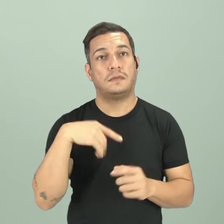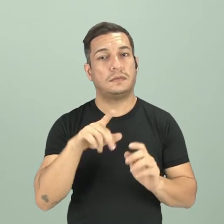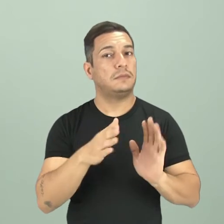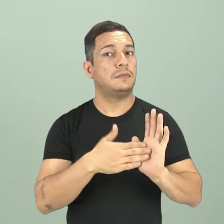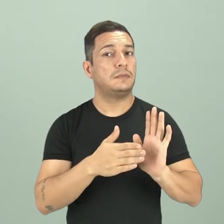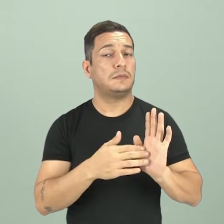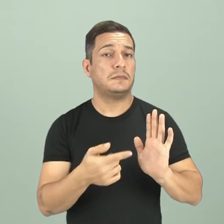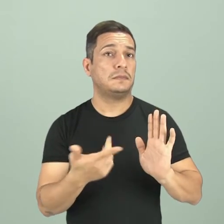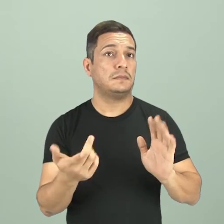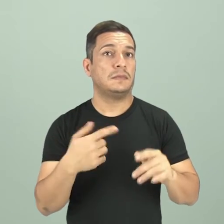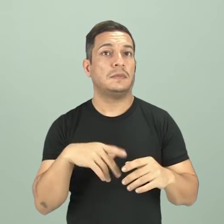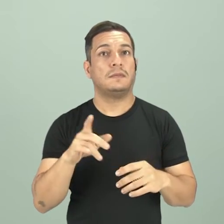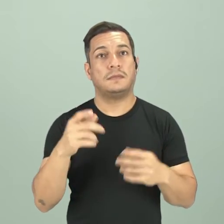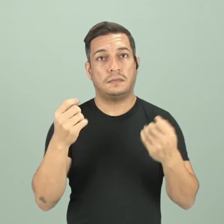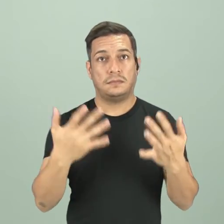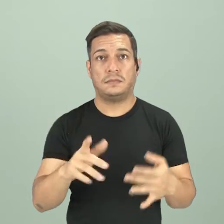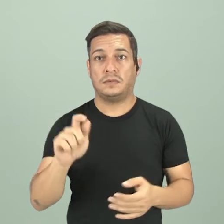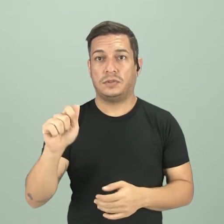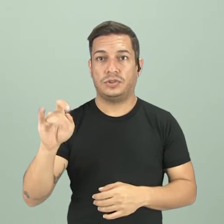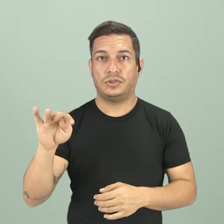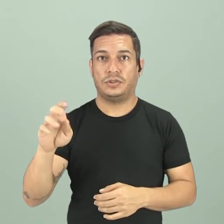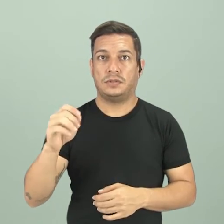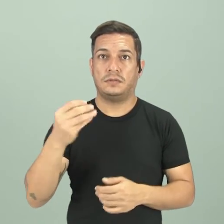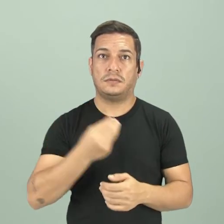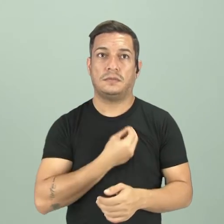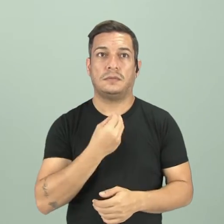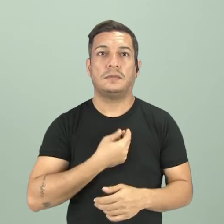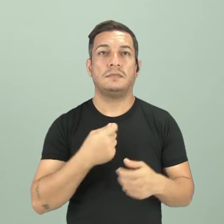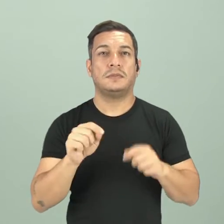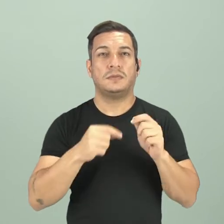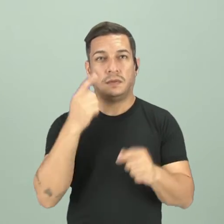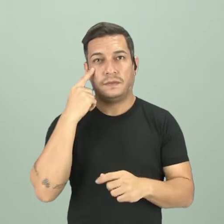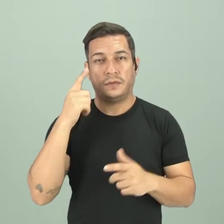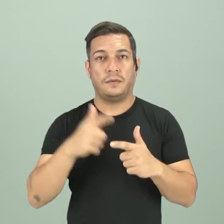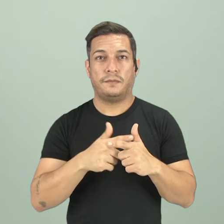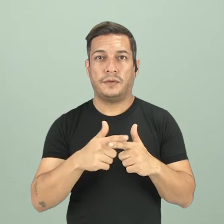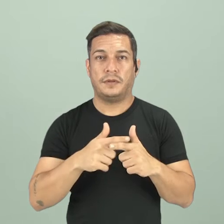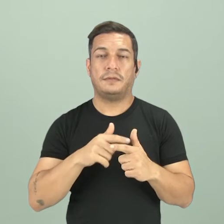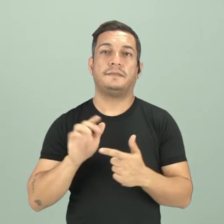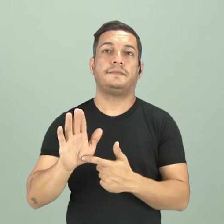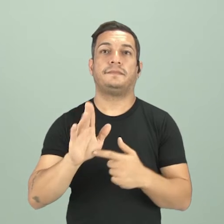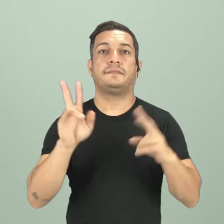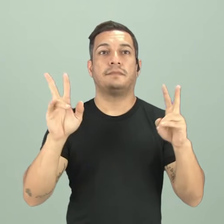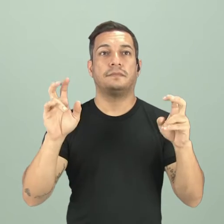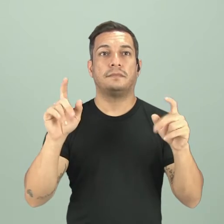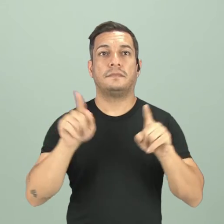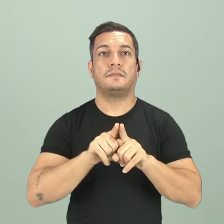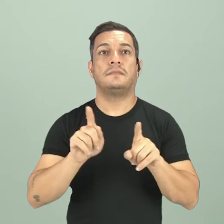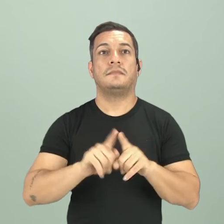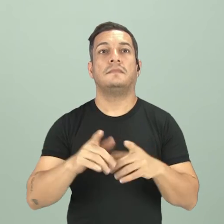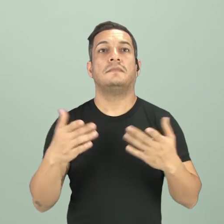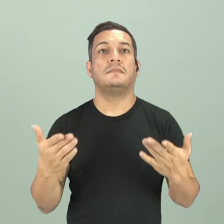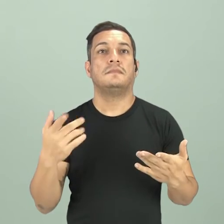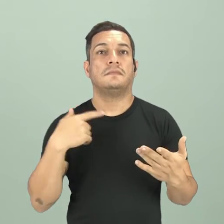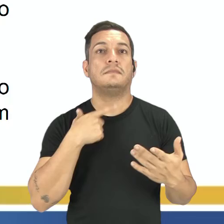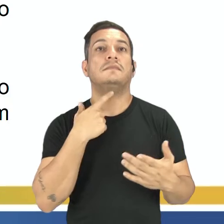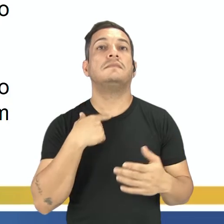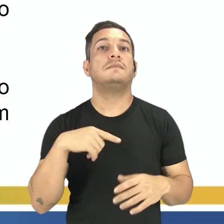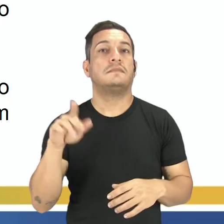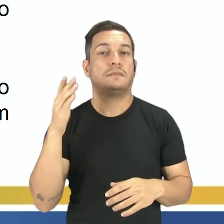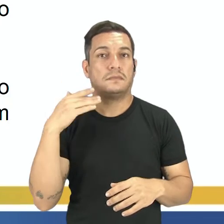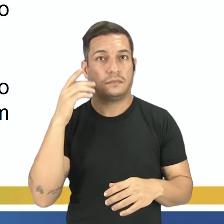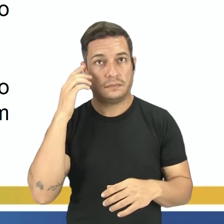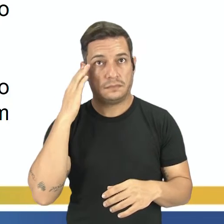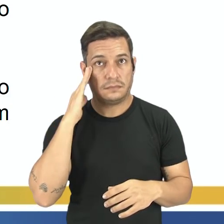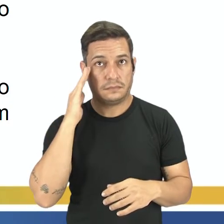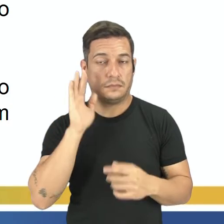propõe ali. Para determinar o agente, gente, o participante deve considerar o problema abordado pelo tema sobre o qual se deseja intervir,